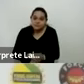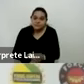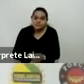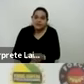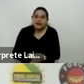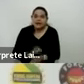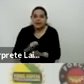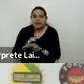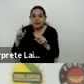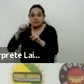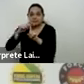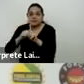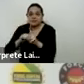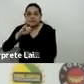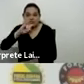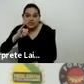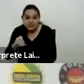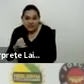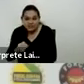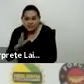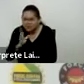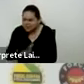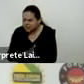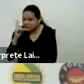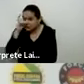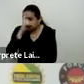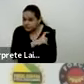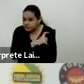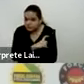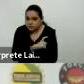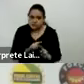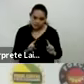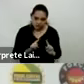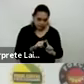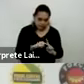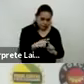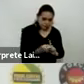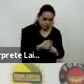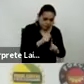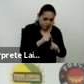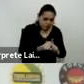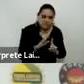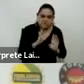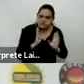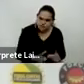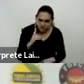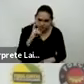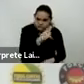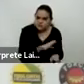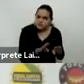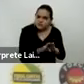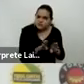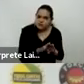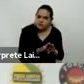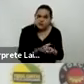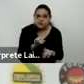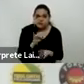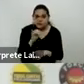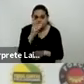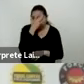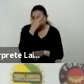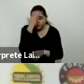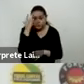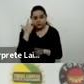mas já vai ser a partir de agora, né, do próximo mês, que vão receber esses 300, porque é a metade. Para quem não está trabalhando, não está recebendo